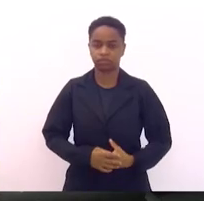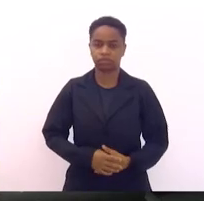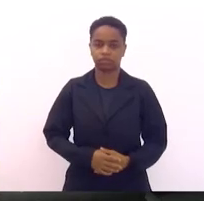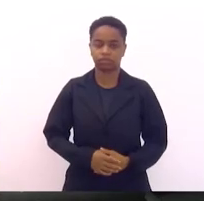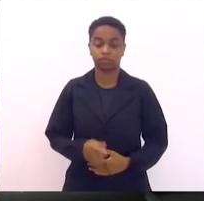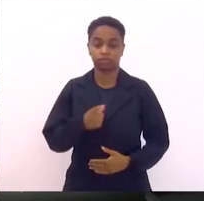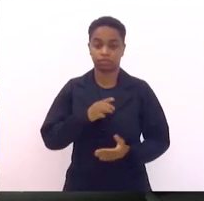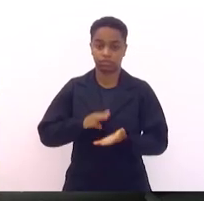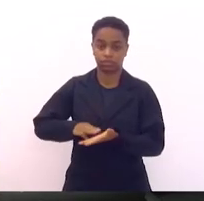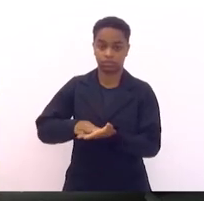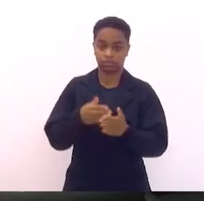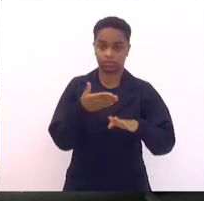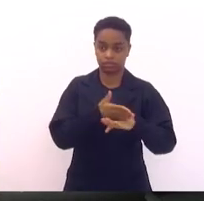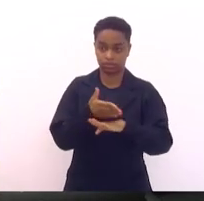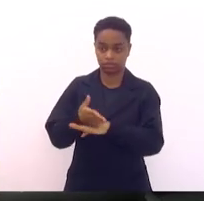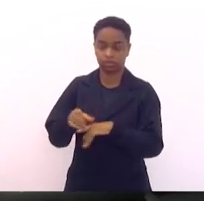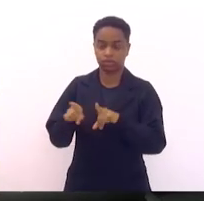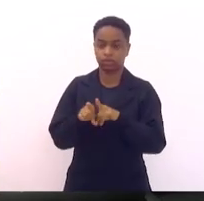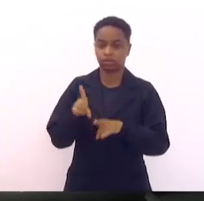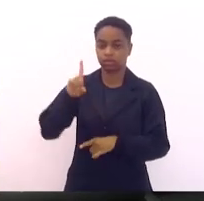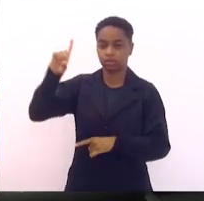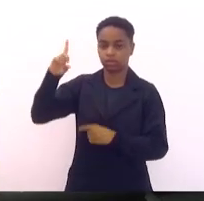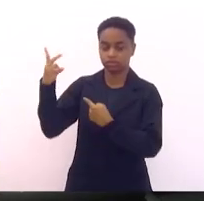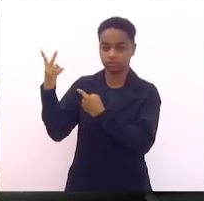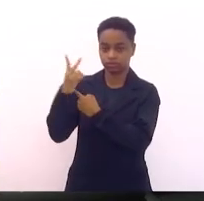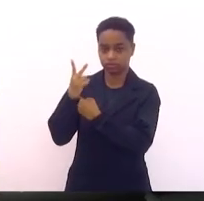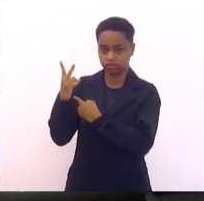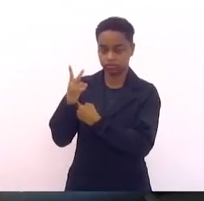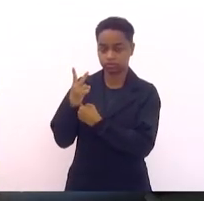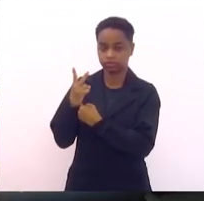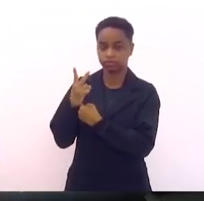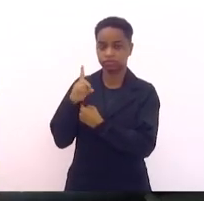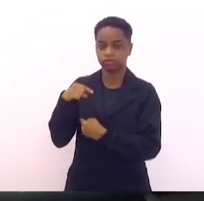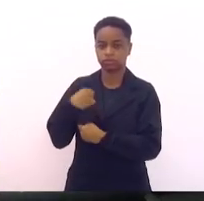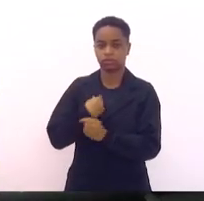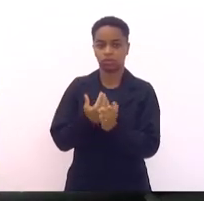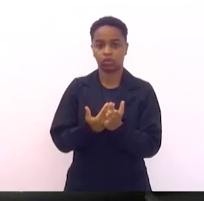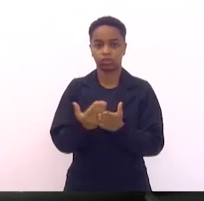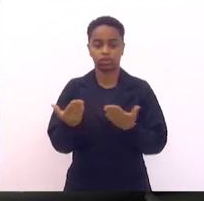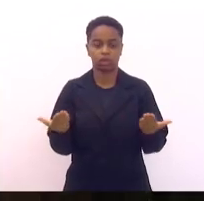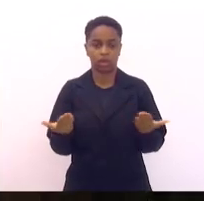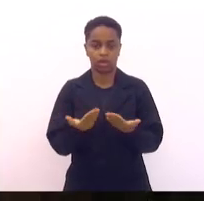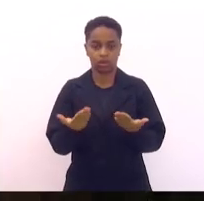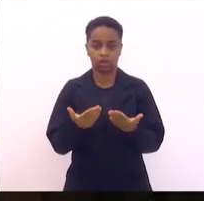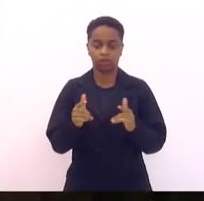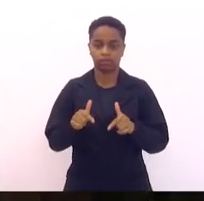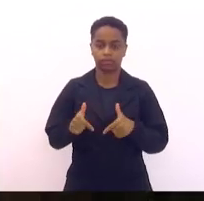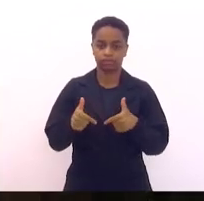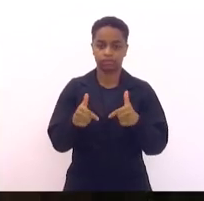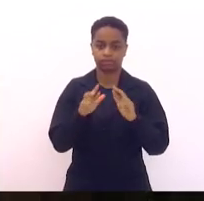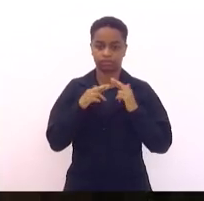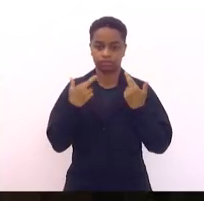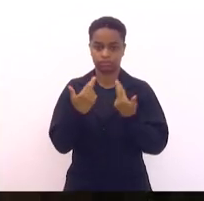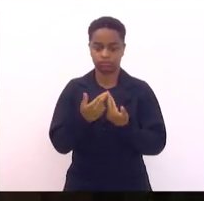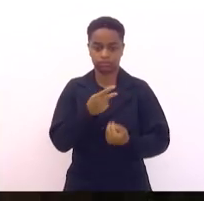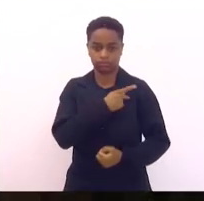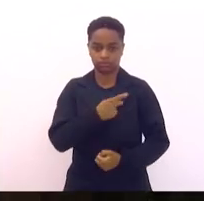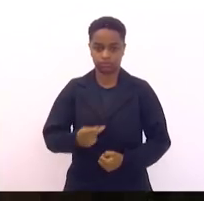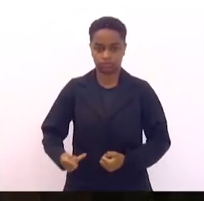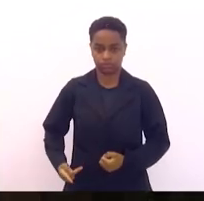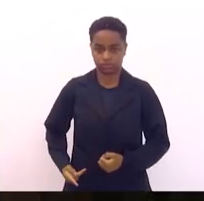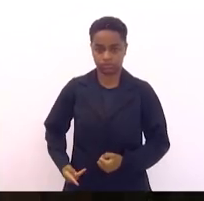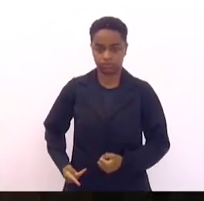Havendo o número legal e sobre a proteção de Deus, iniciamos o nosso trabalho. A presidência